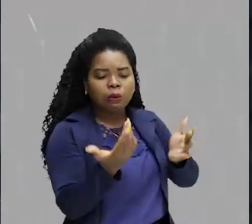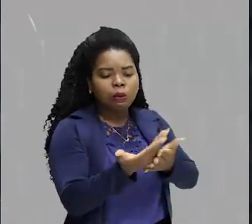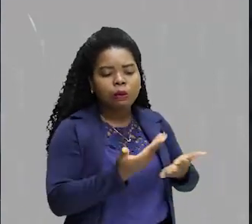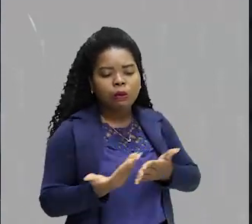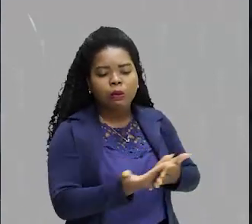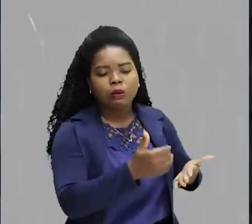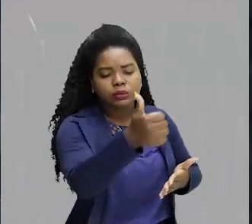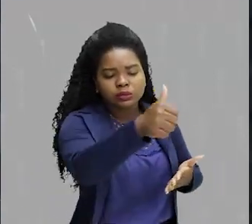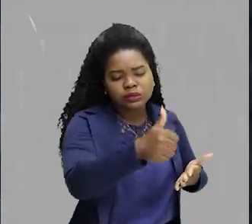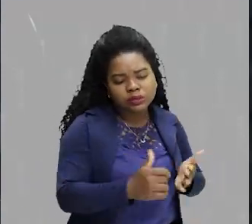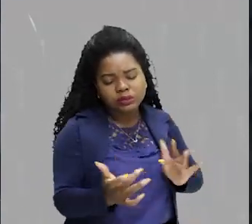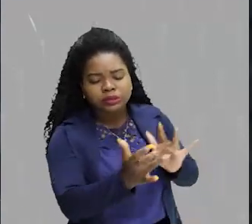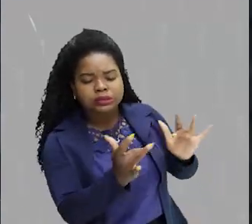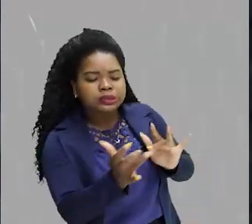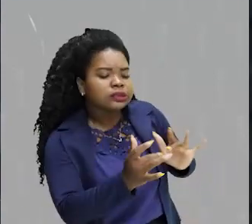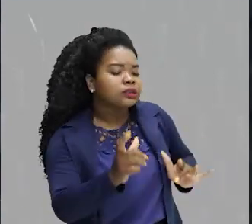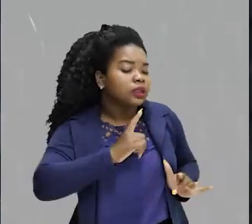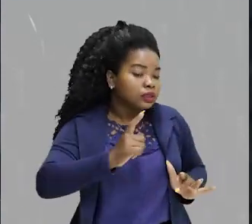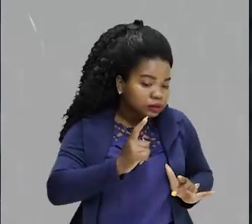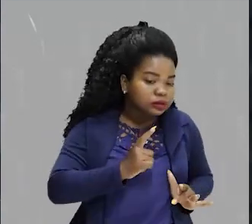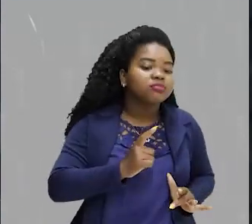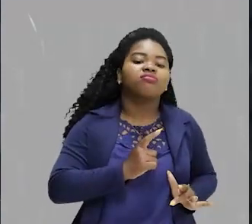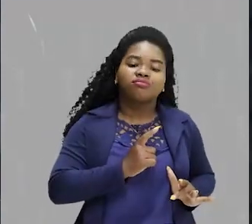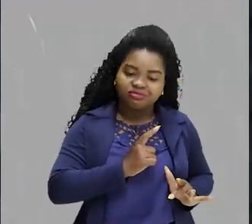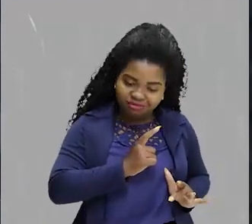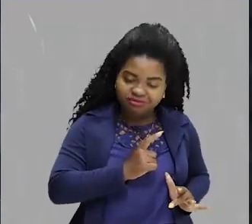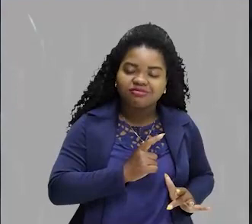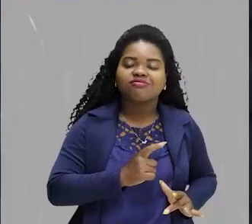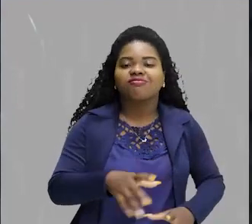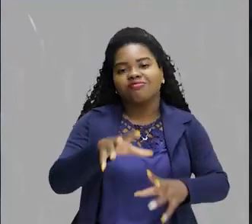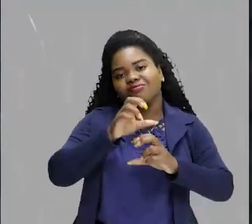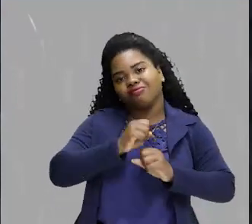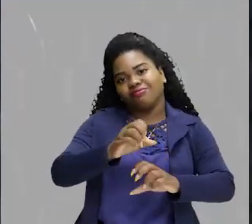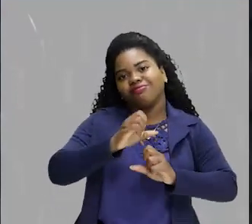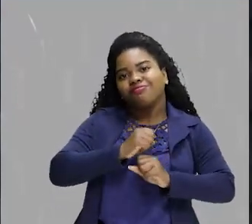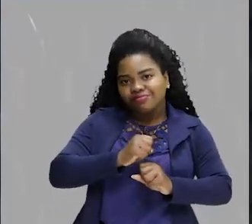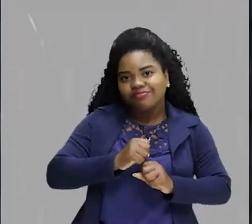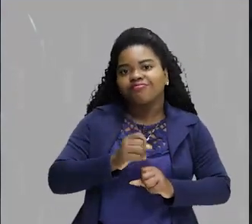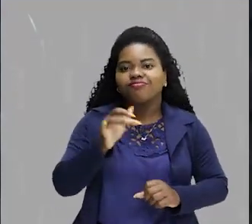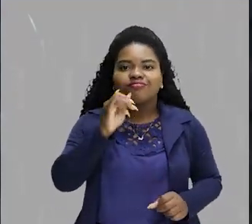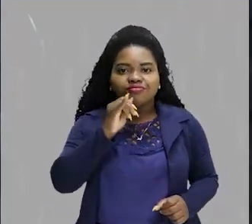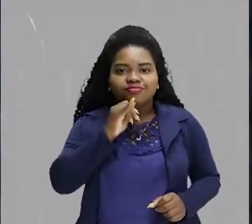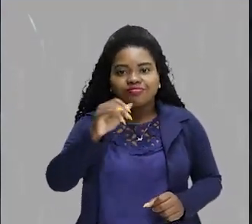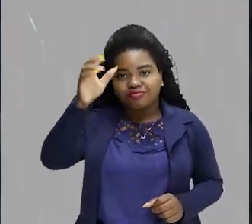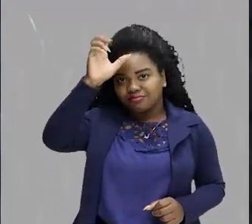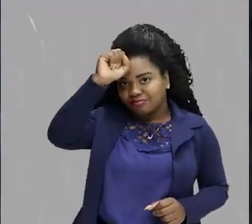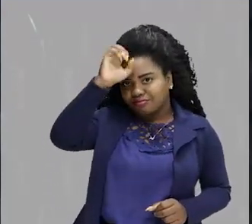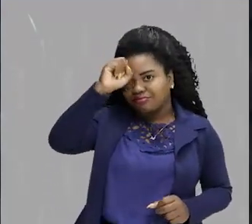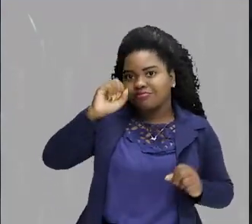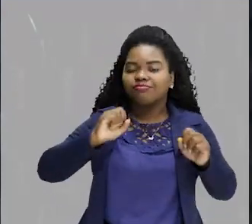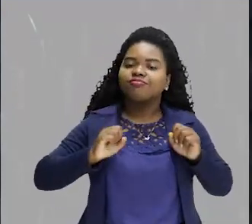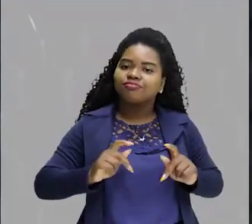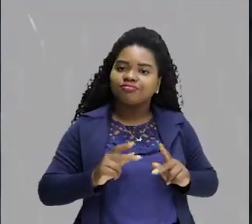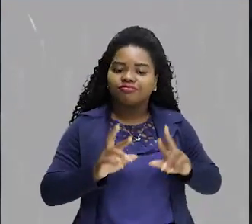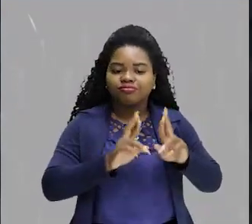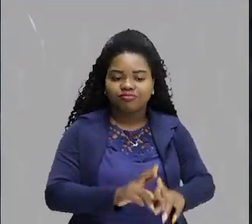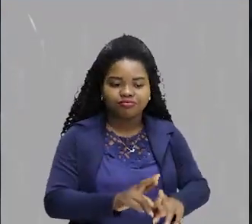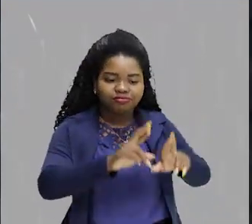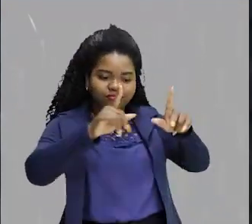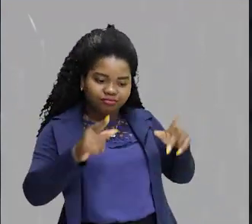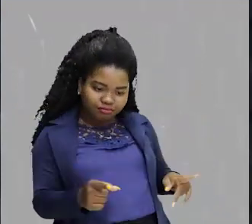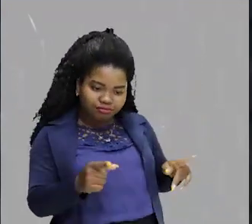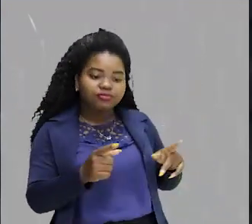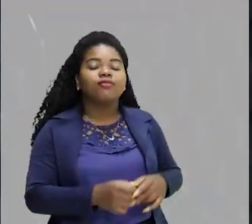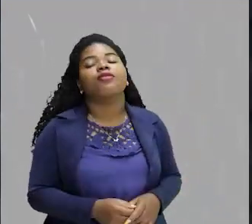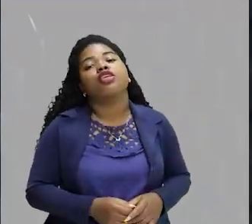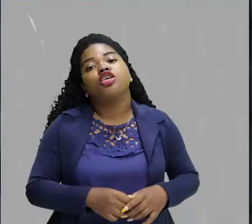você faz, mais você vai assimilando esses exemplos, tá? Você vai percebendo essas diferenças. E como eu mencionei,